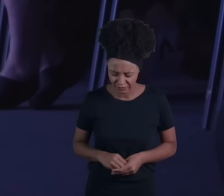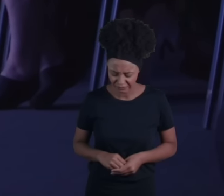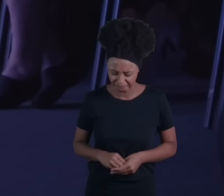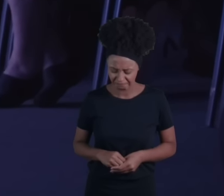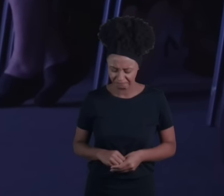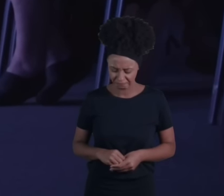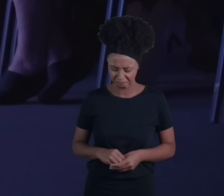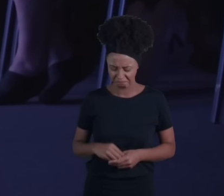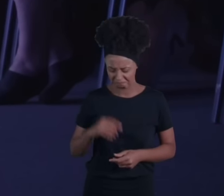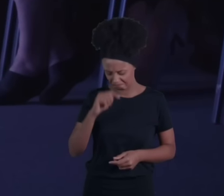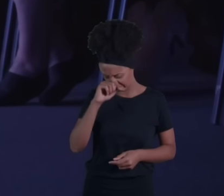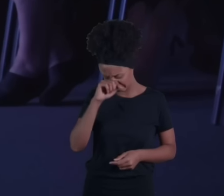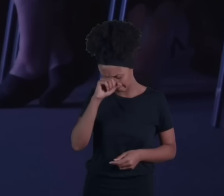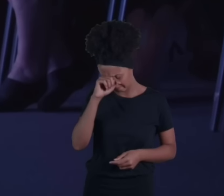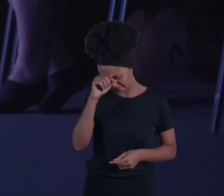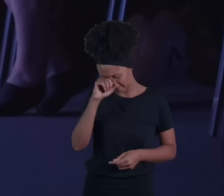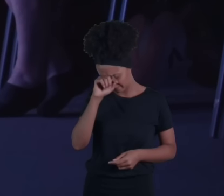Senhor,